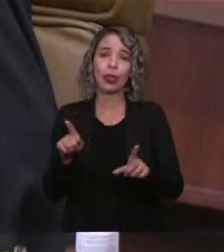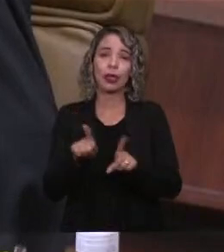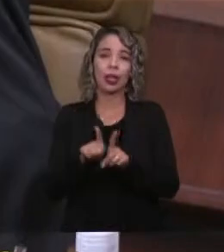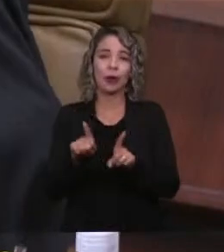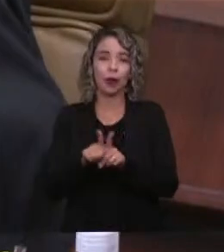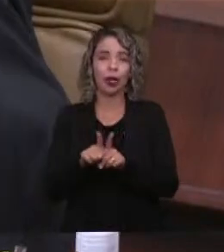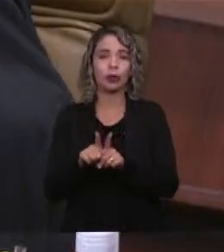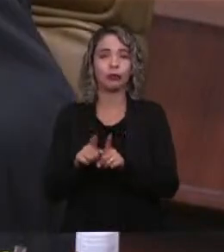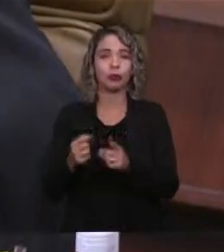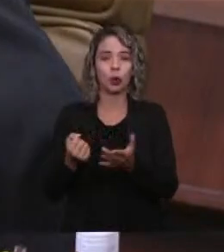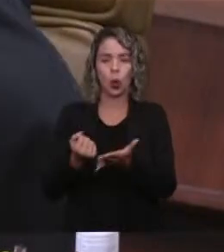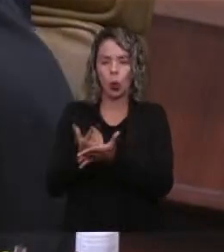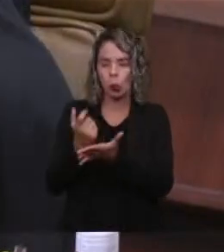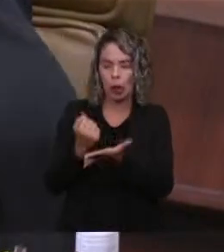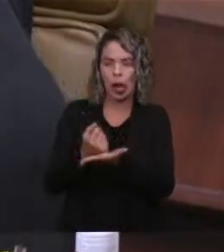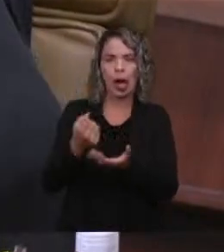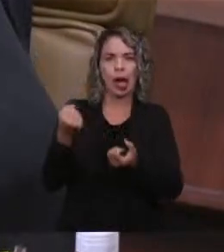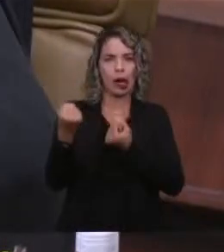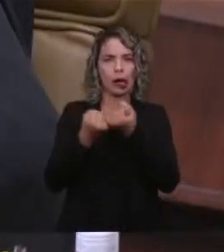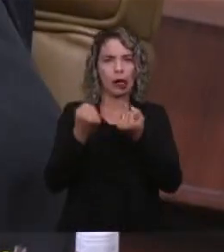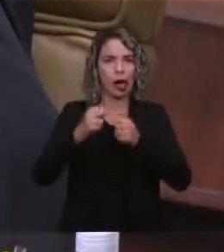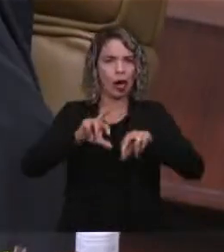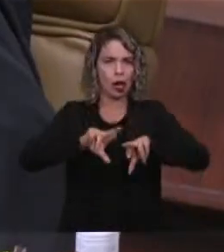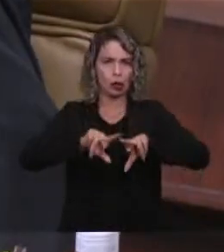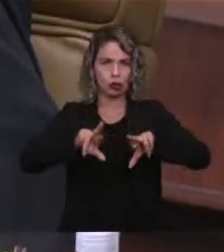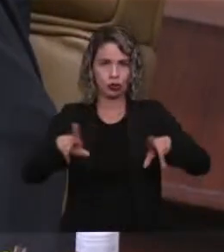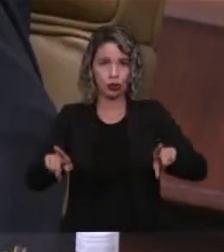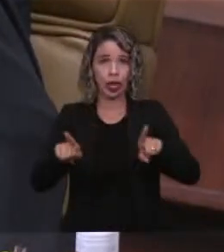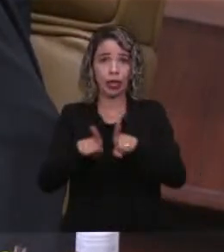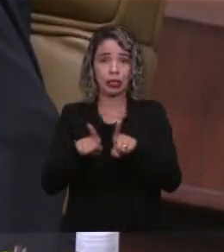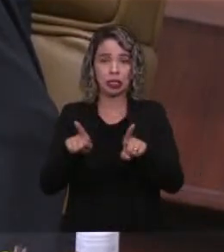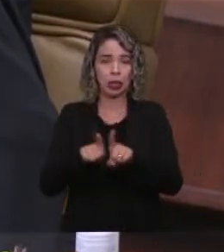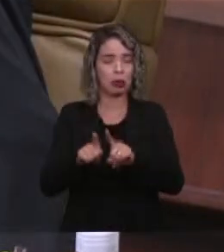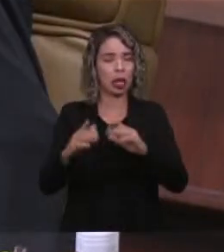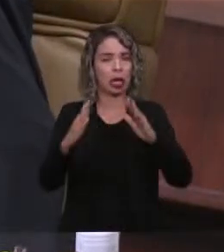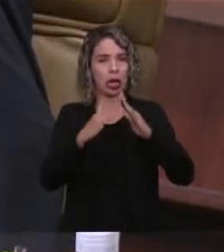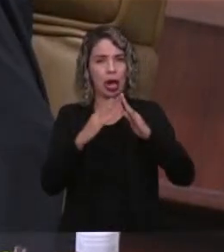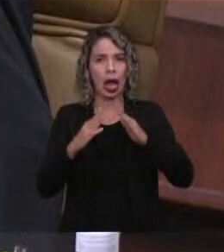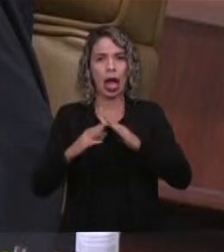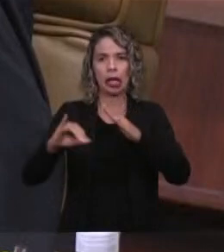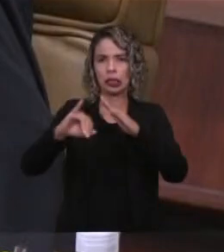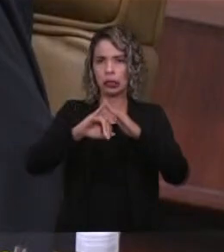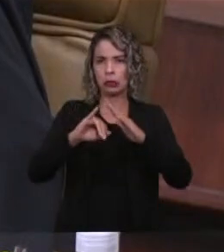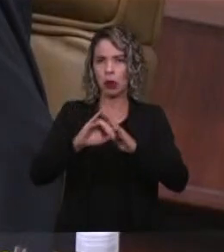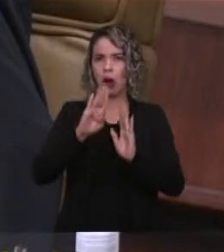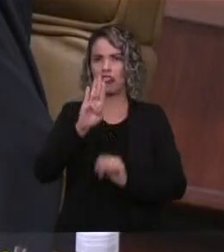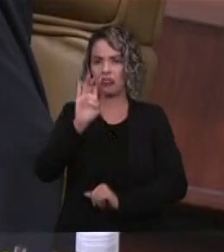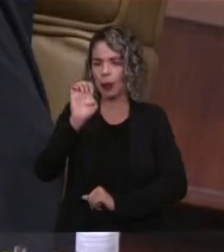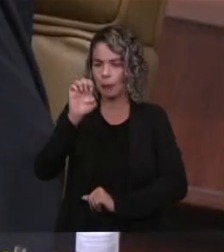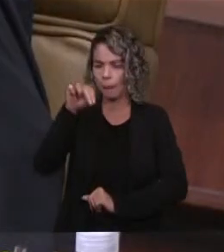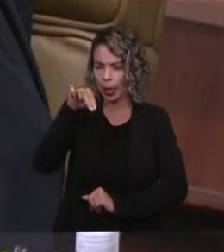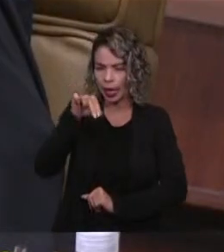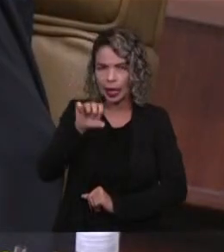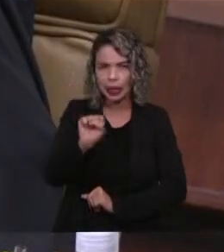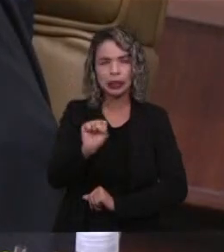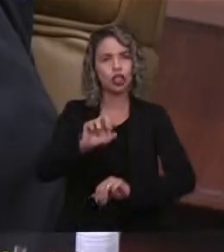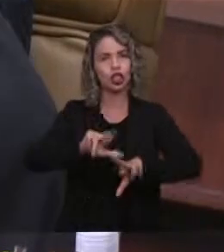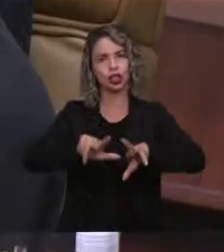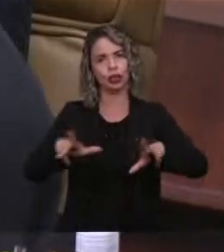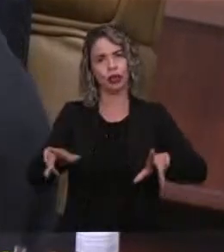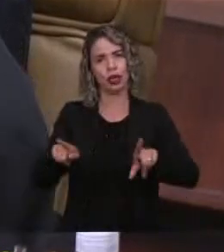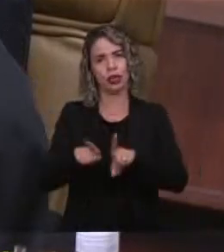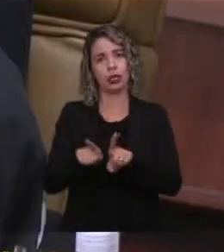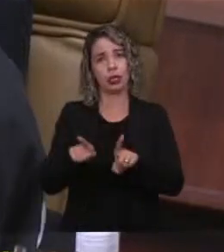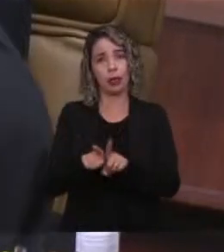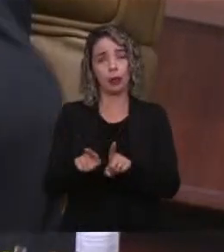aquisição de veículos e bens a partir desses procedimentos também de lavagem